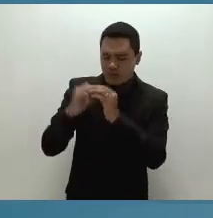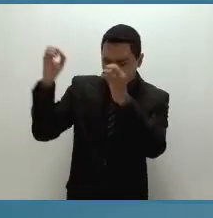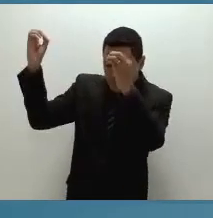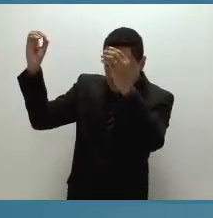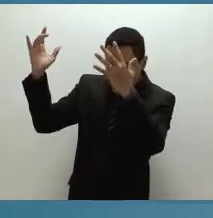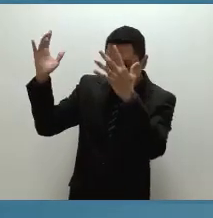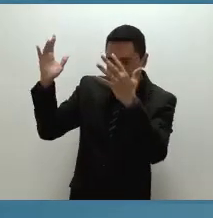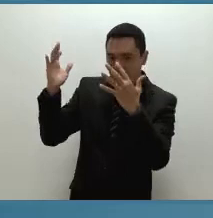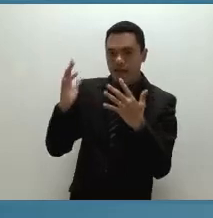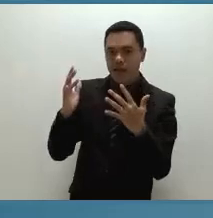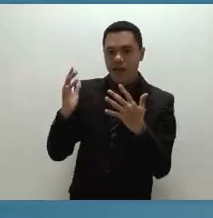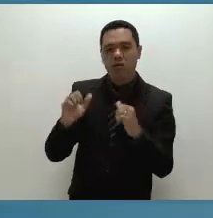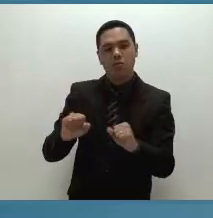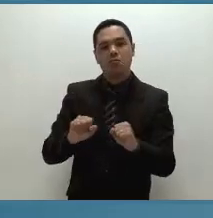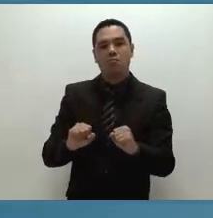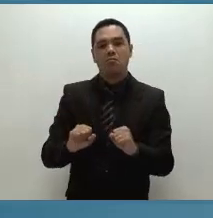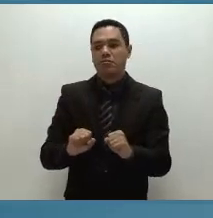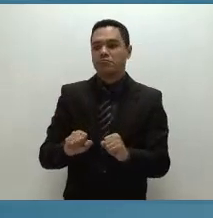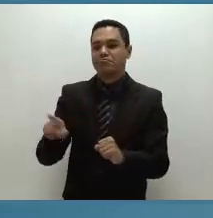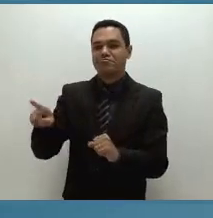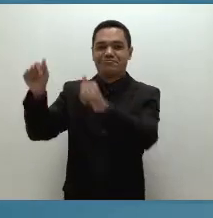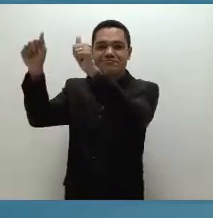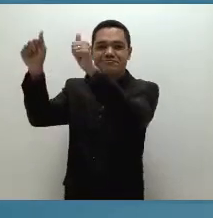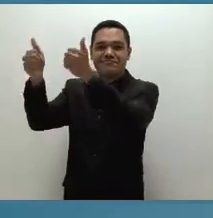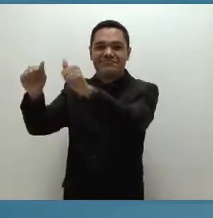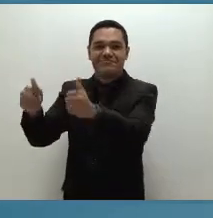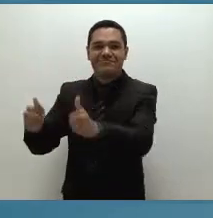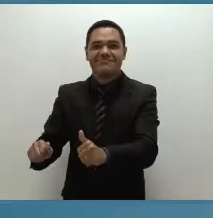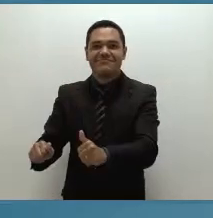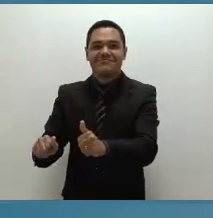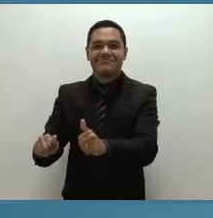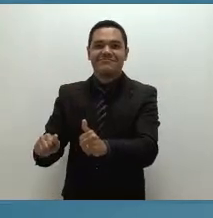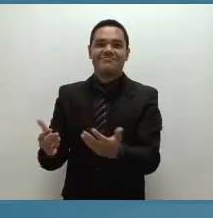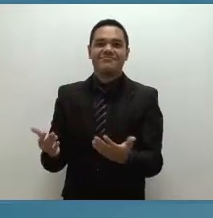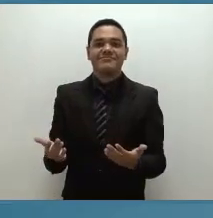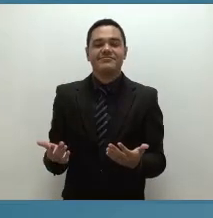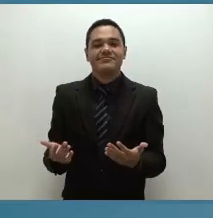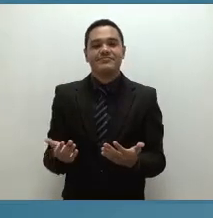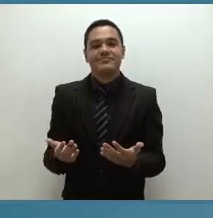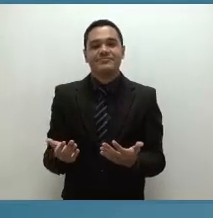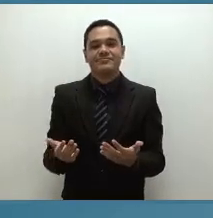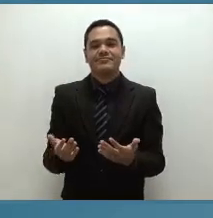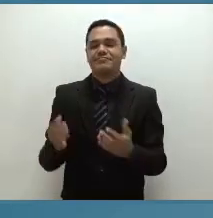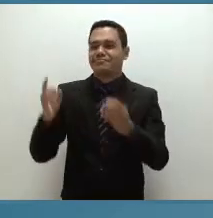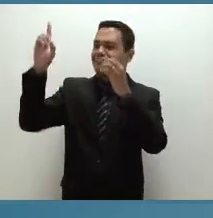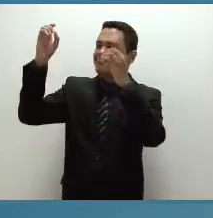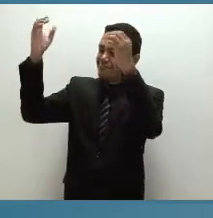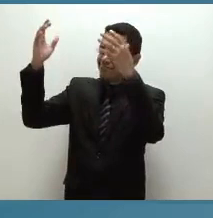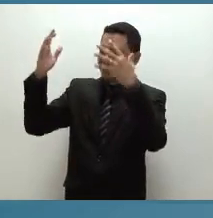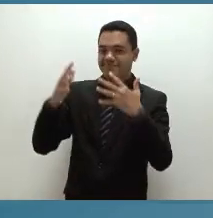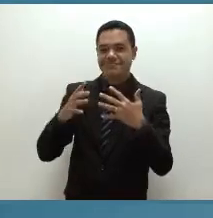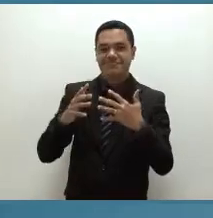ele através de Maria, graça singular que Deus nos concedeu.